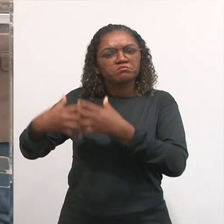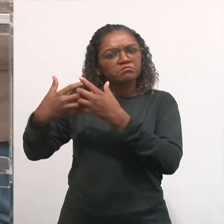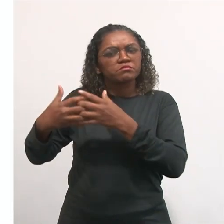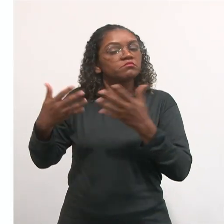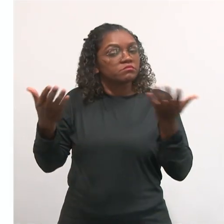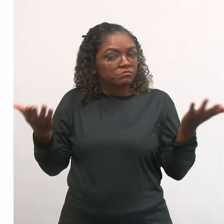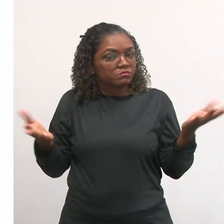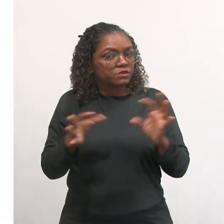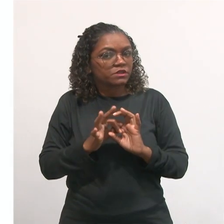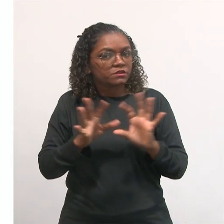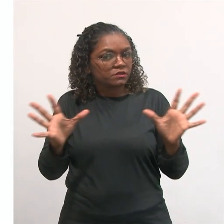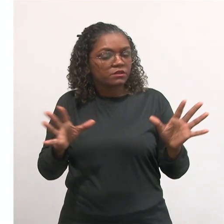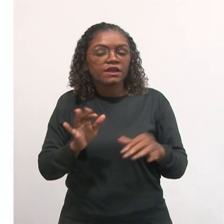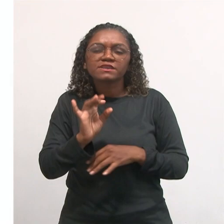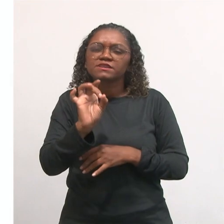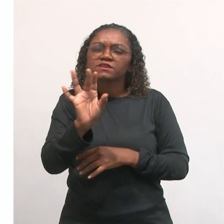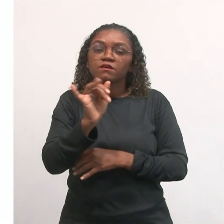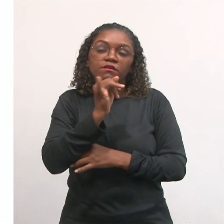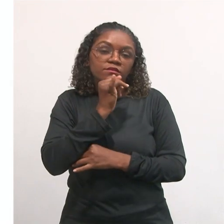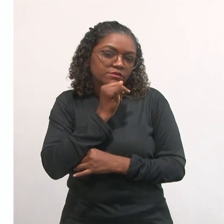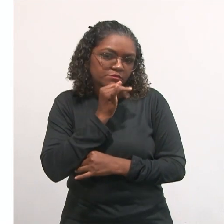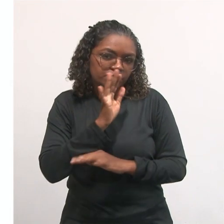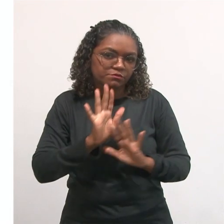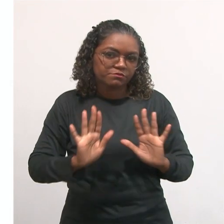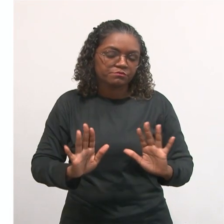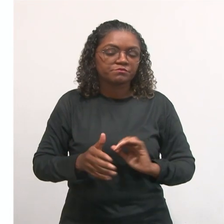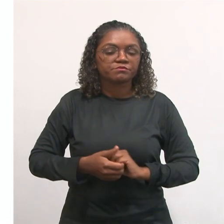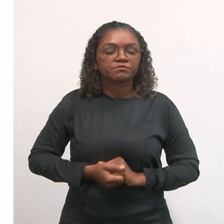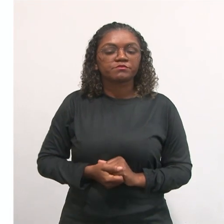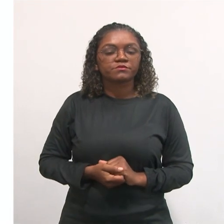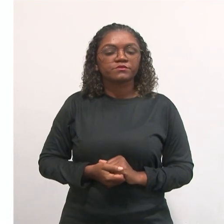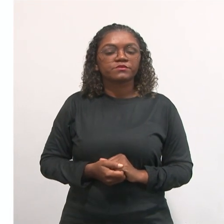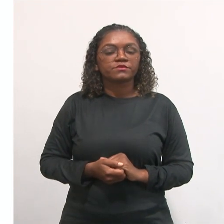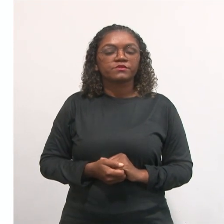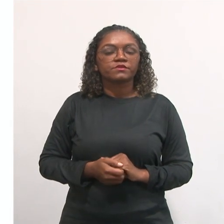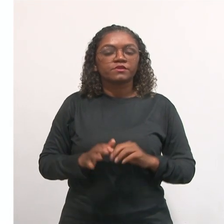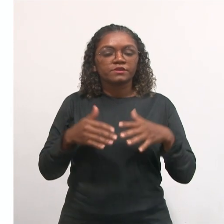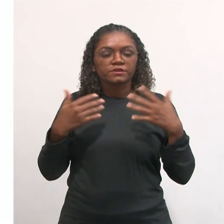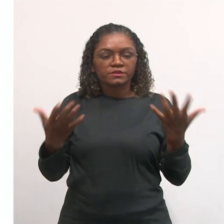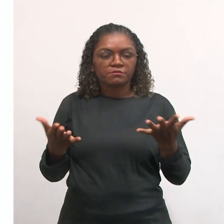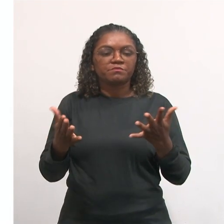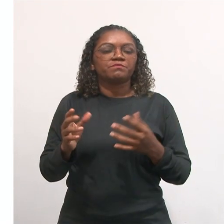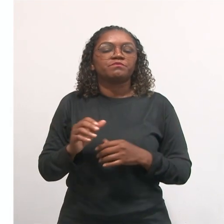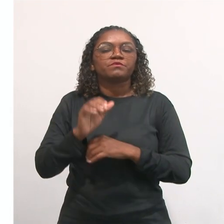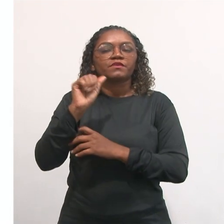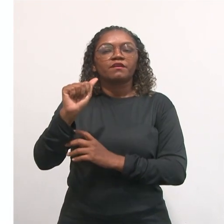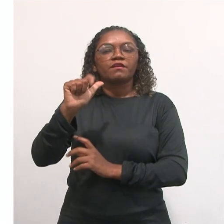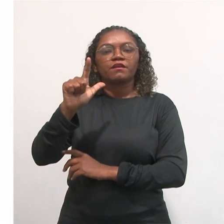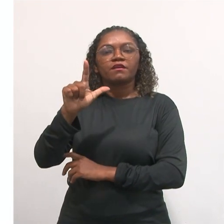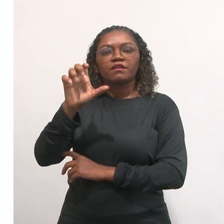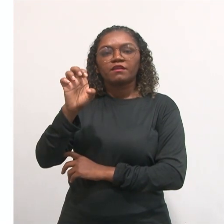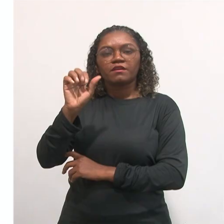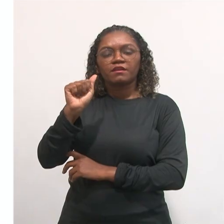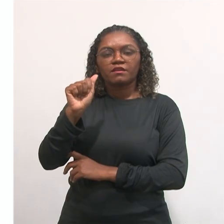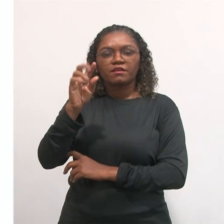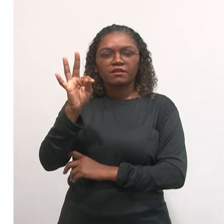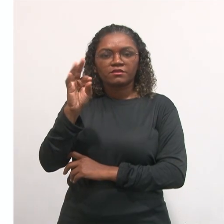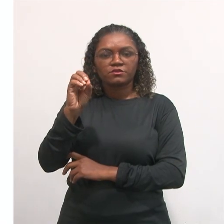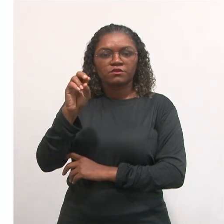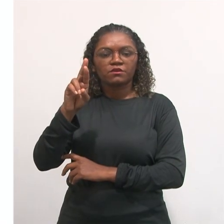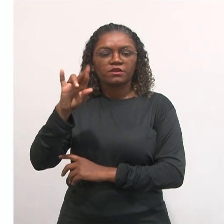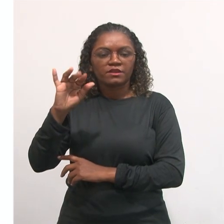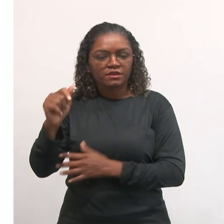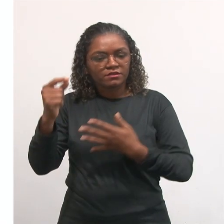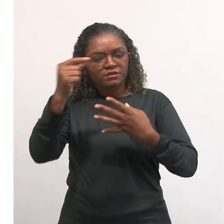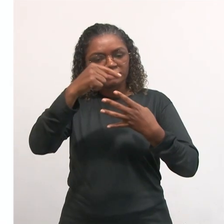as amostragens aleatórias são essas aleatórias simples, sistemática, estratificada e por